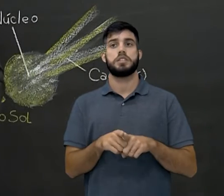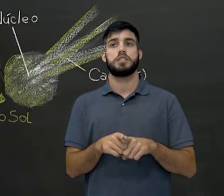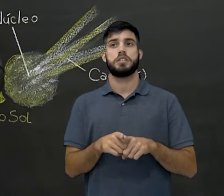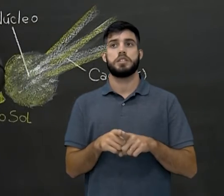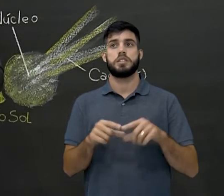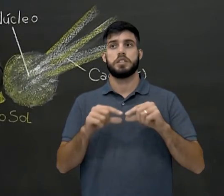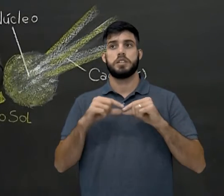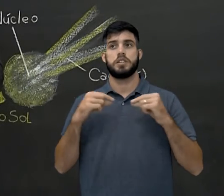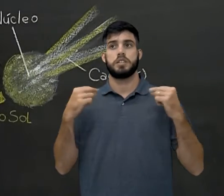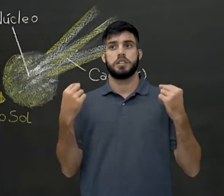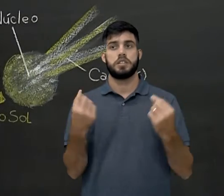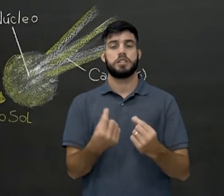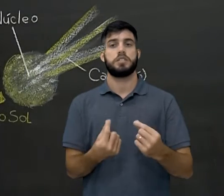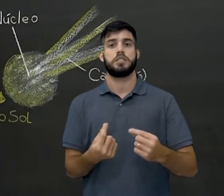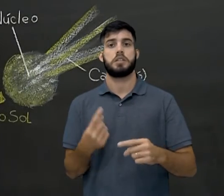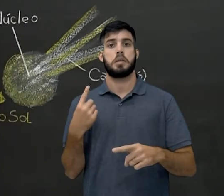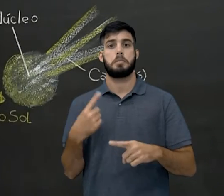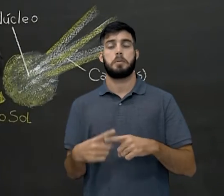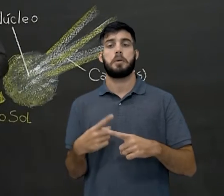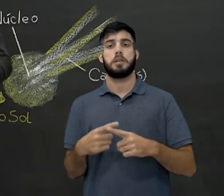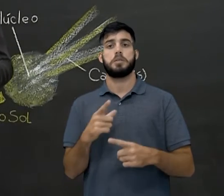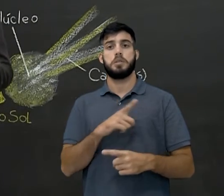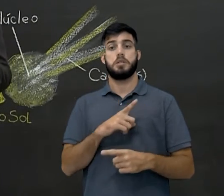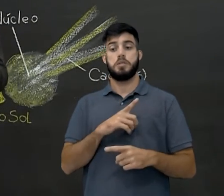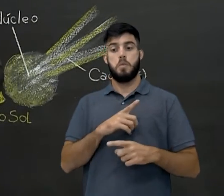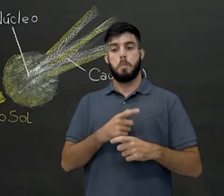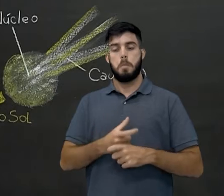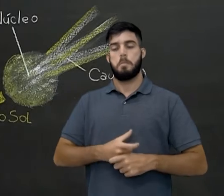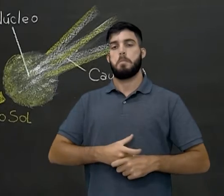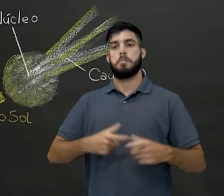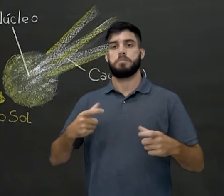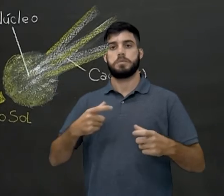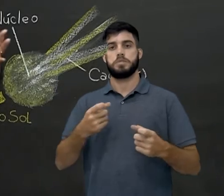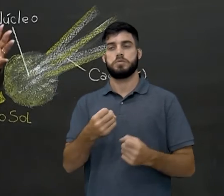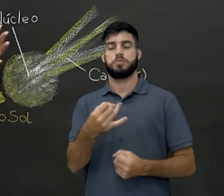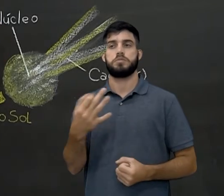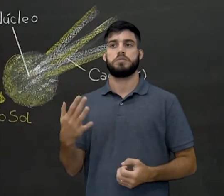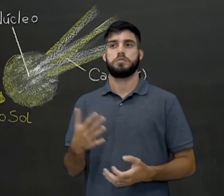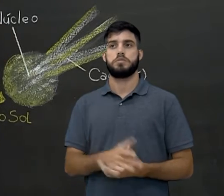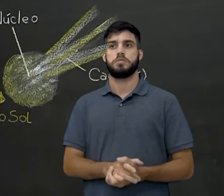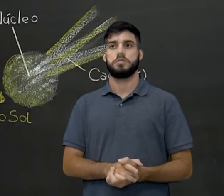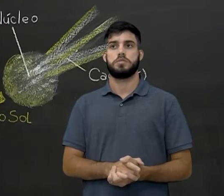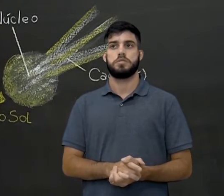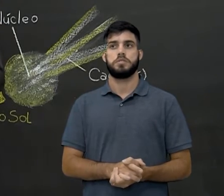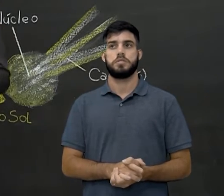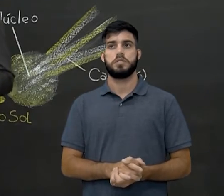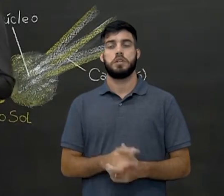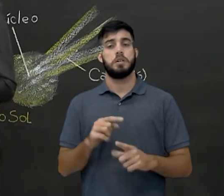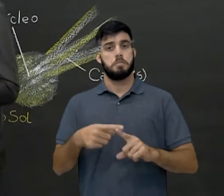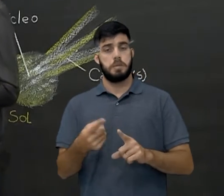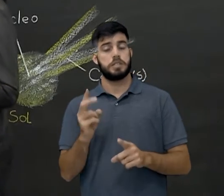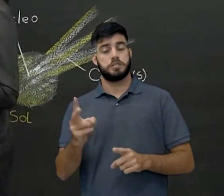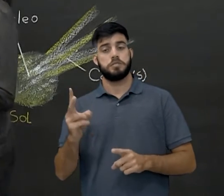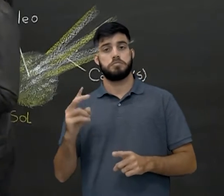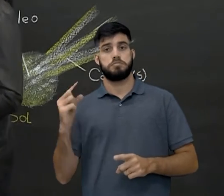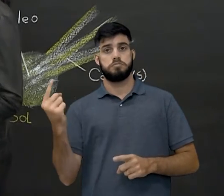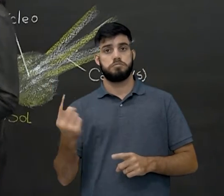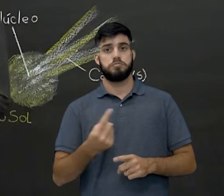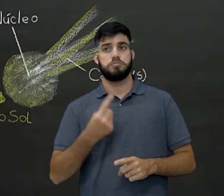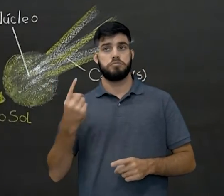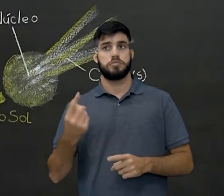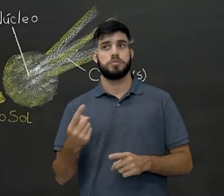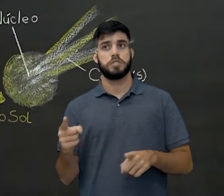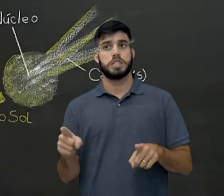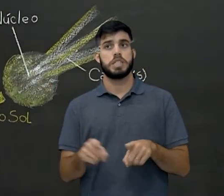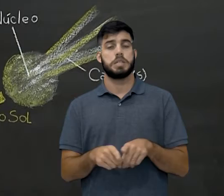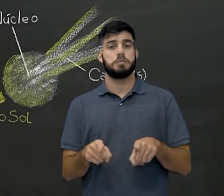de asteroides, porque tem uma maior quantidade deles naquela região, que se concentram ali, mas estão sempre circulando. Eu tenho também